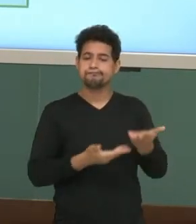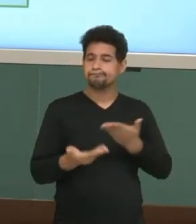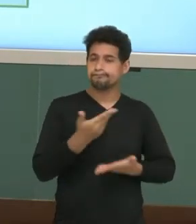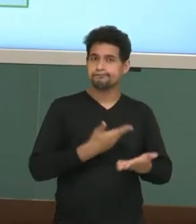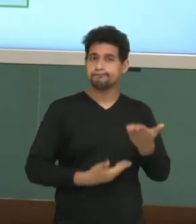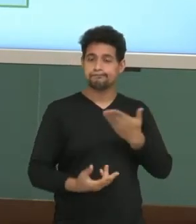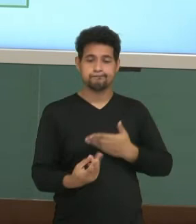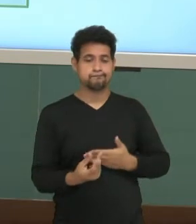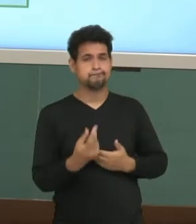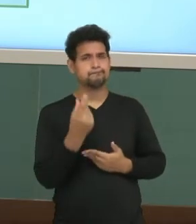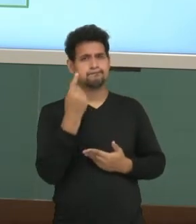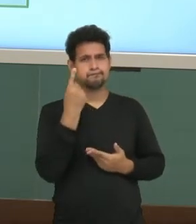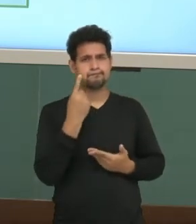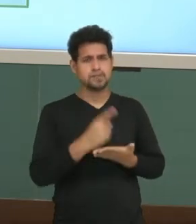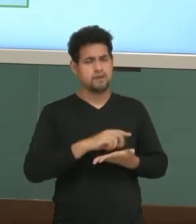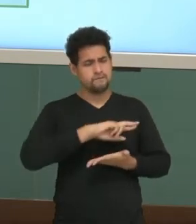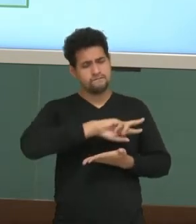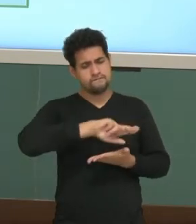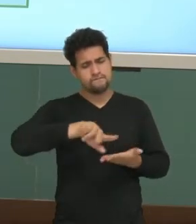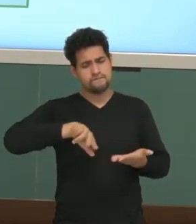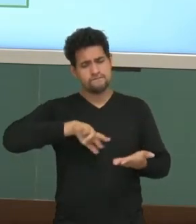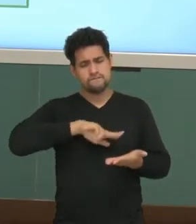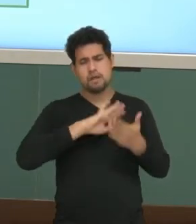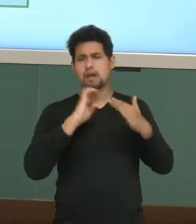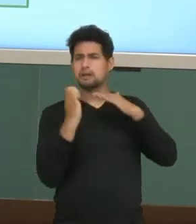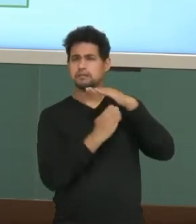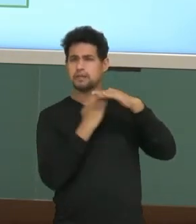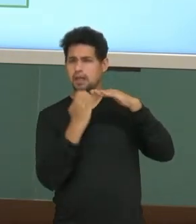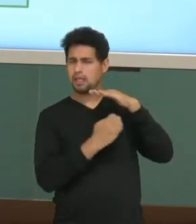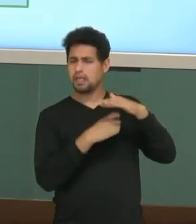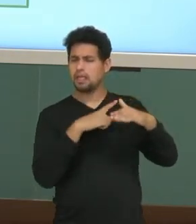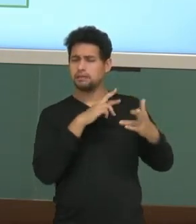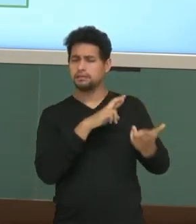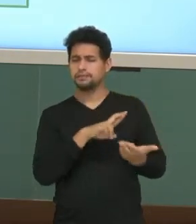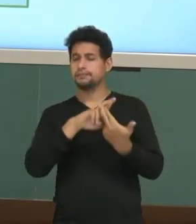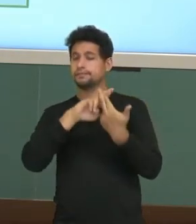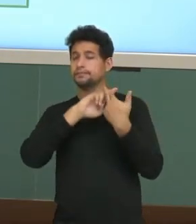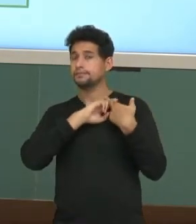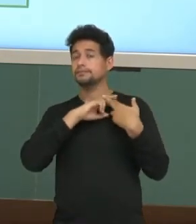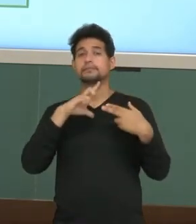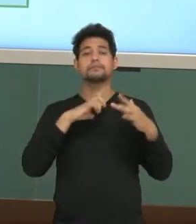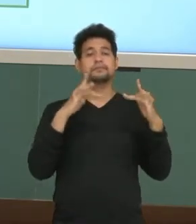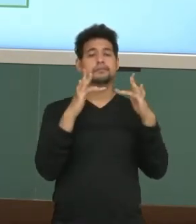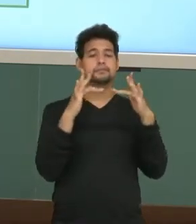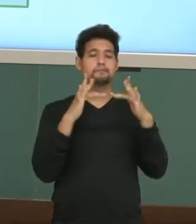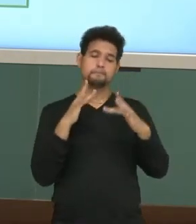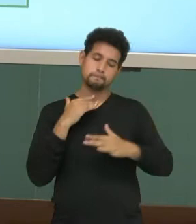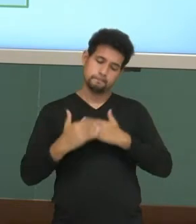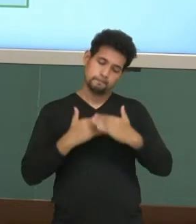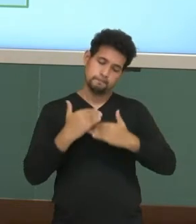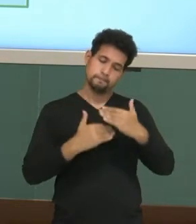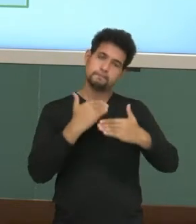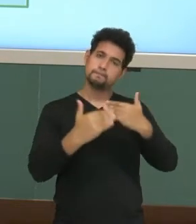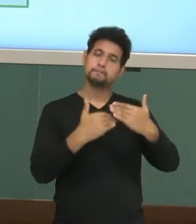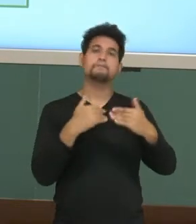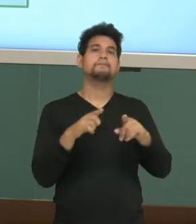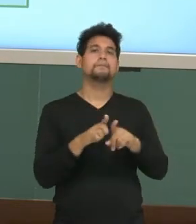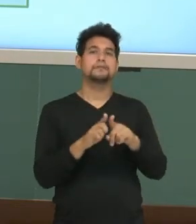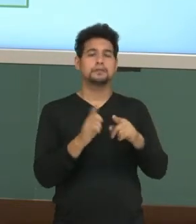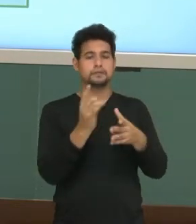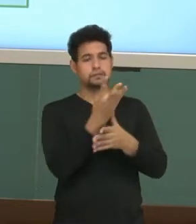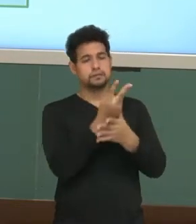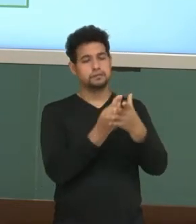Valores, onde várias pessoas e empresas são donas e estão ligadas ao processo de